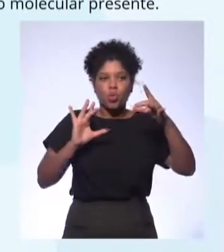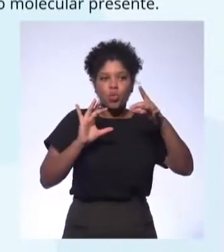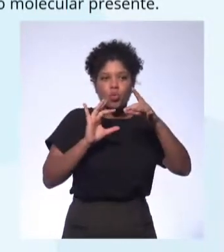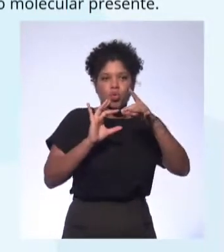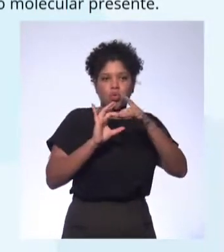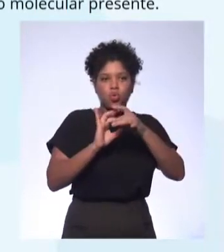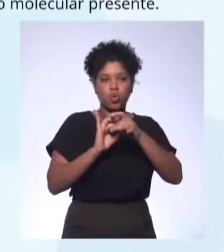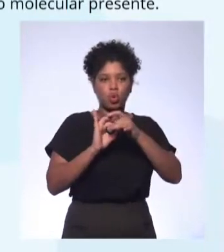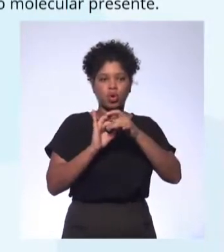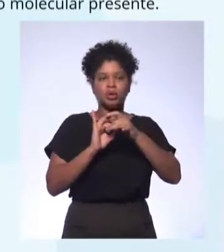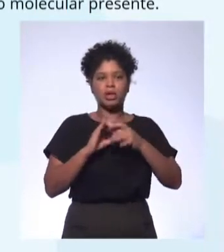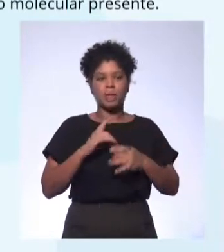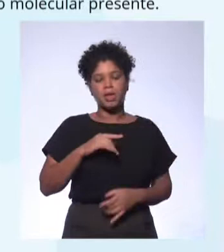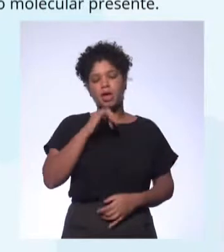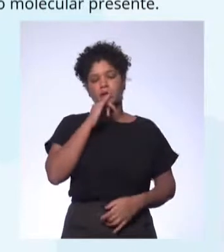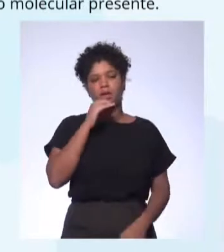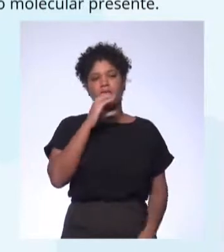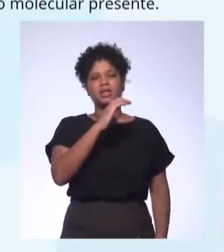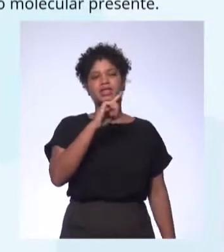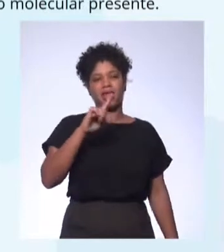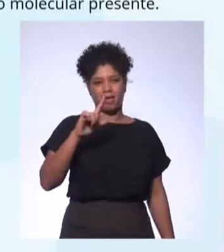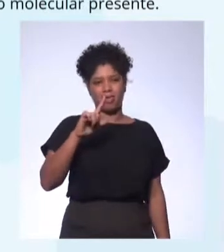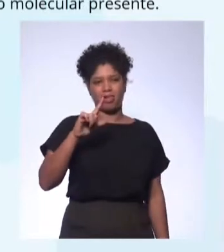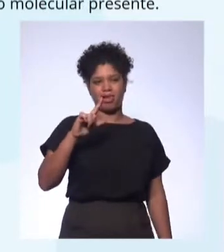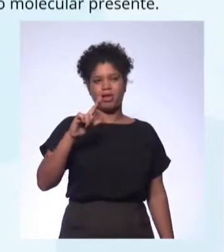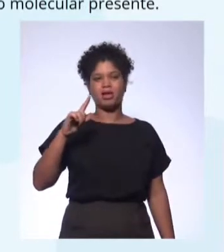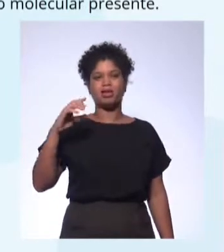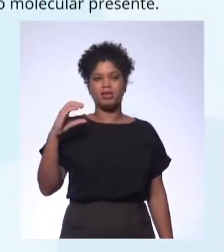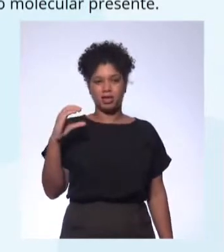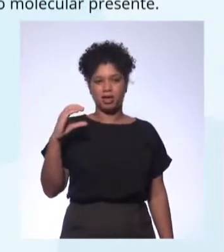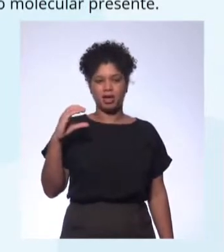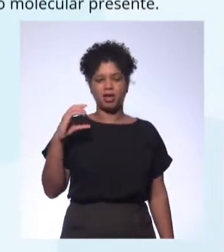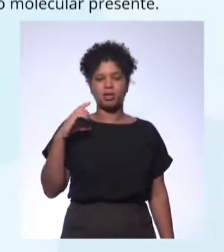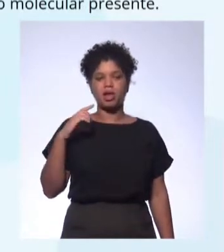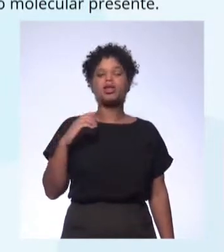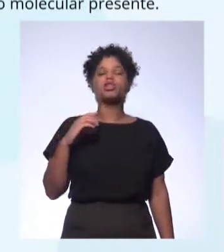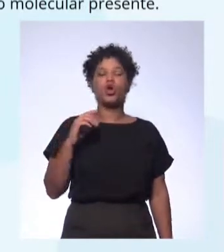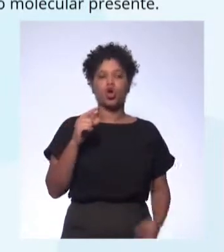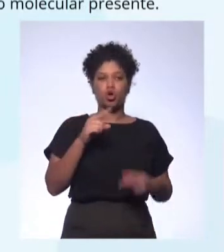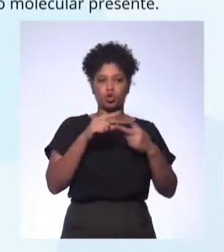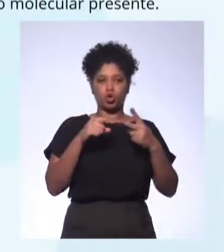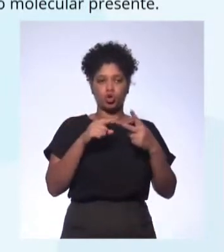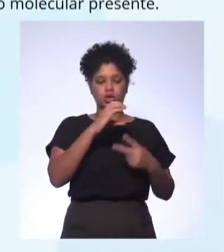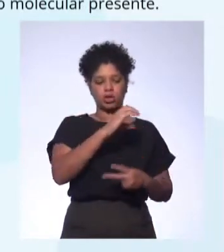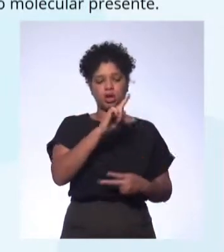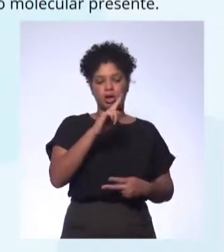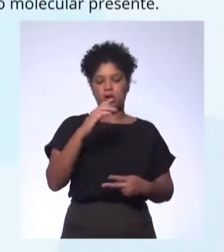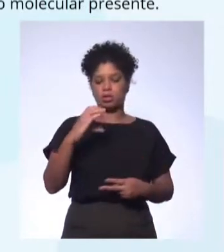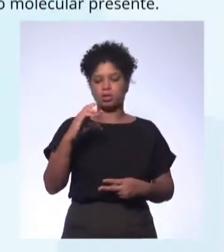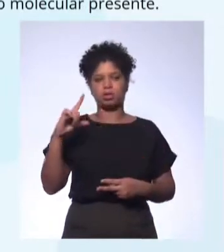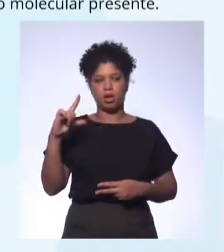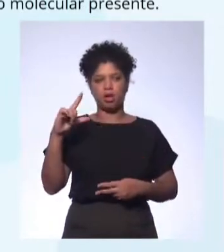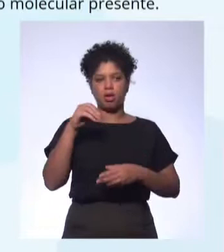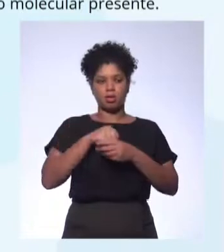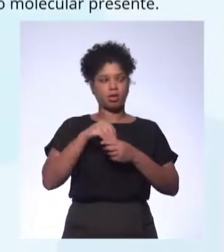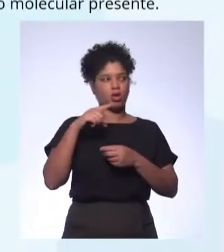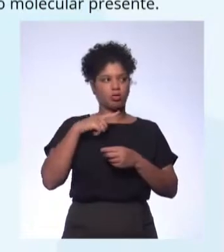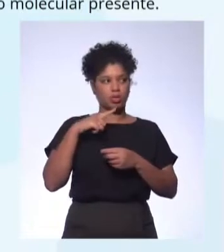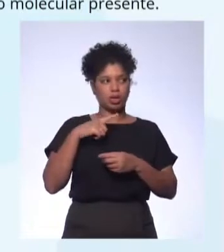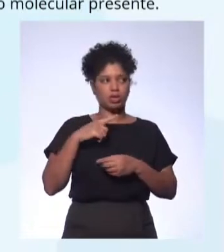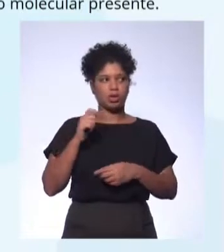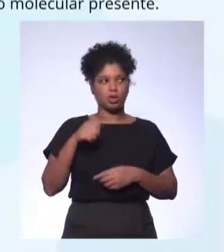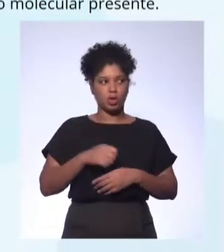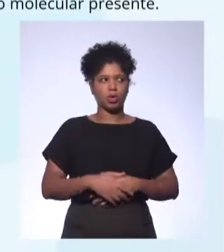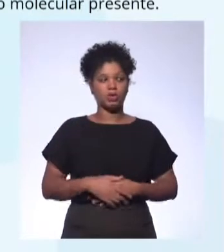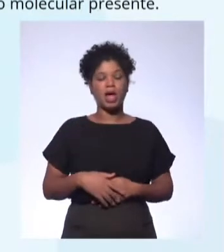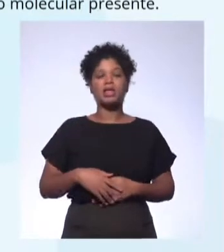cloreto de gás de cloro ele é formado por quem dois átomos de cloro Ok então aqui eu